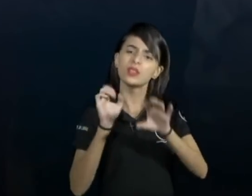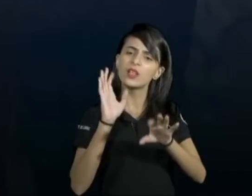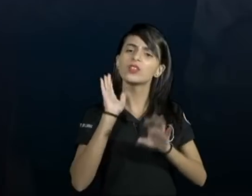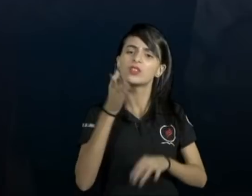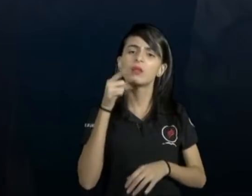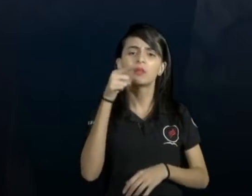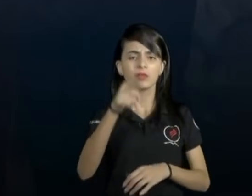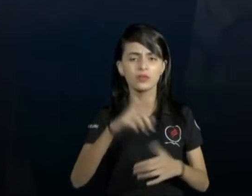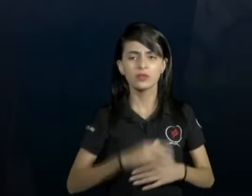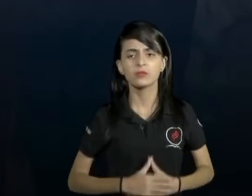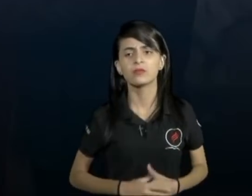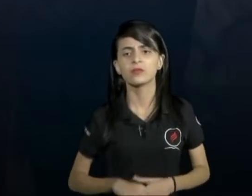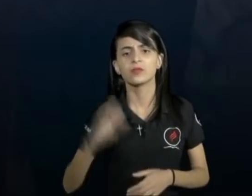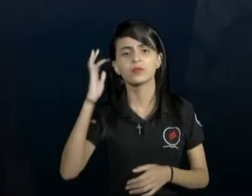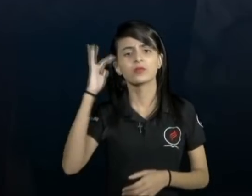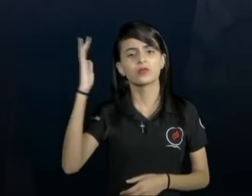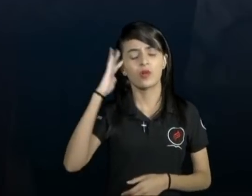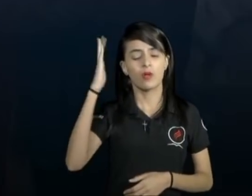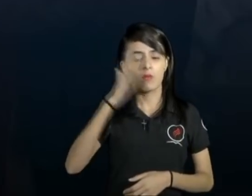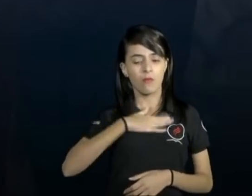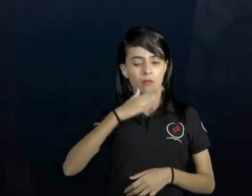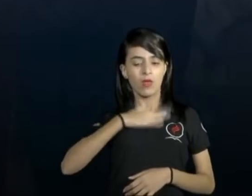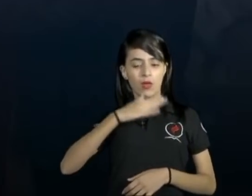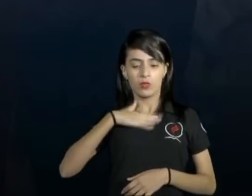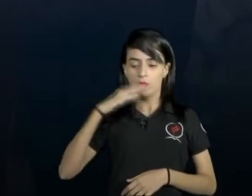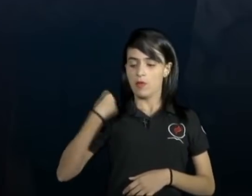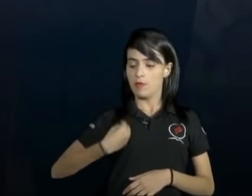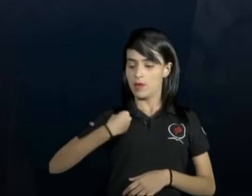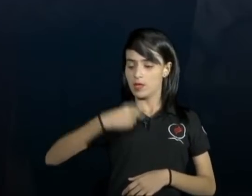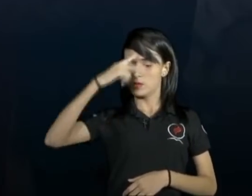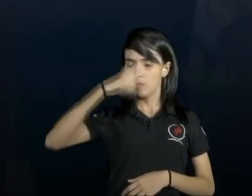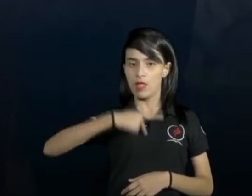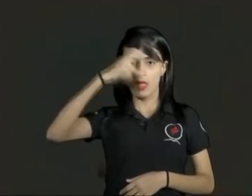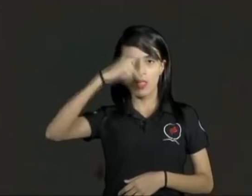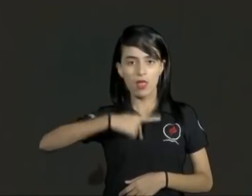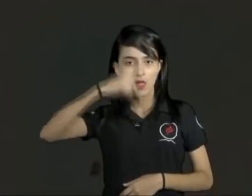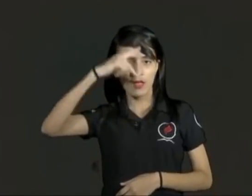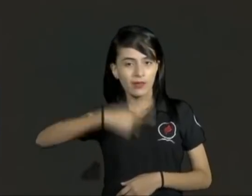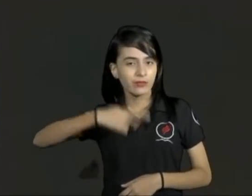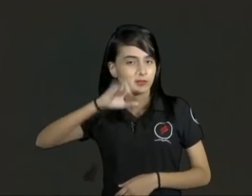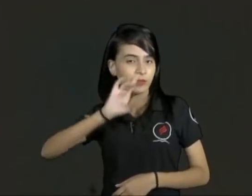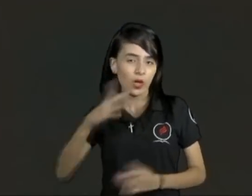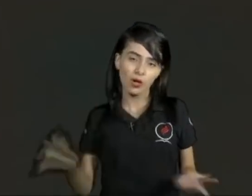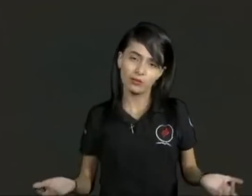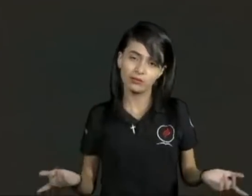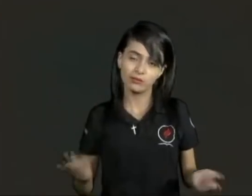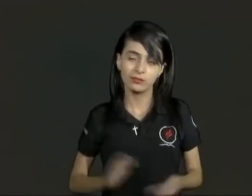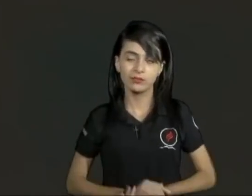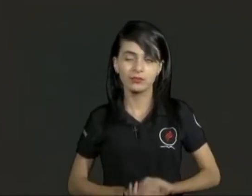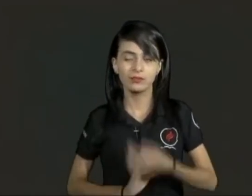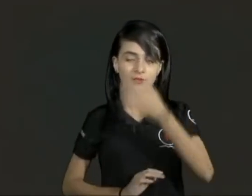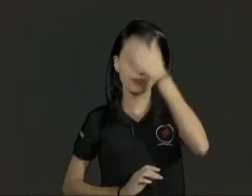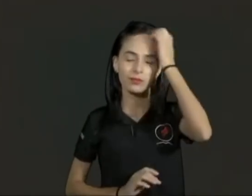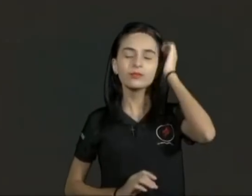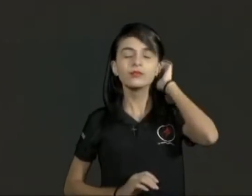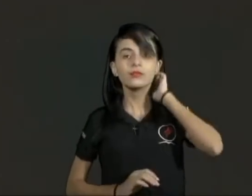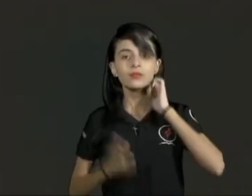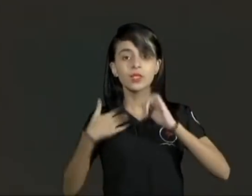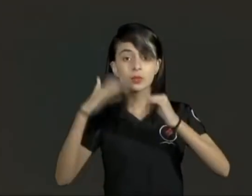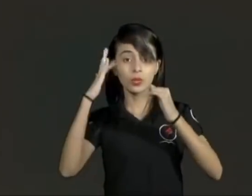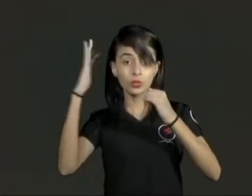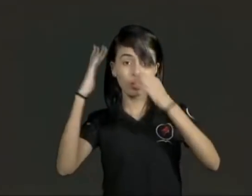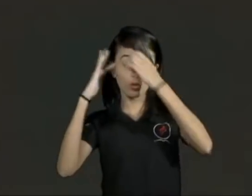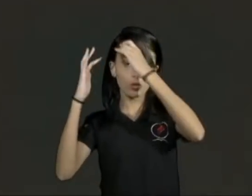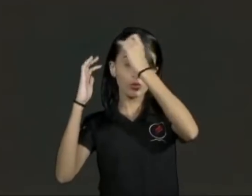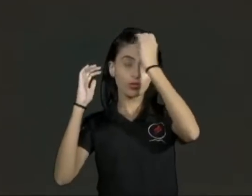para você que sonho que eu tenho onde só eu participo é ambição egoísta os meus sonhos